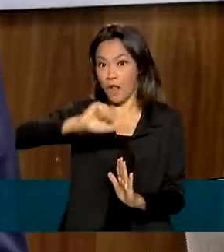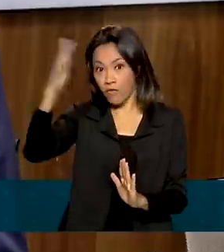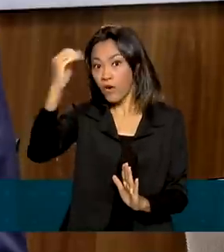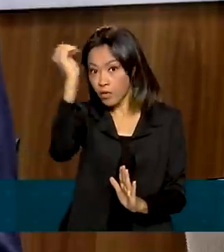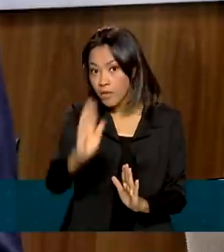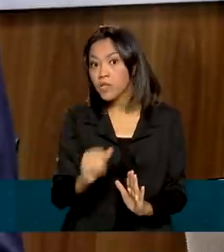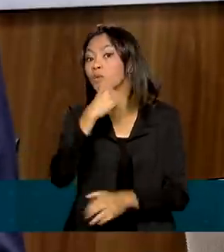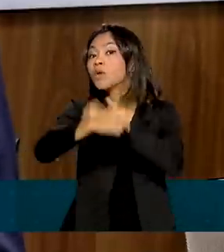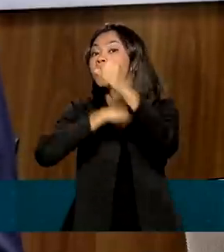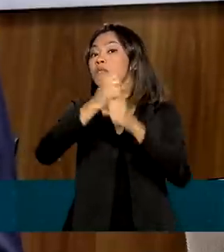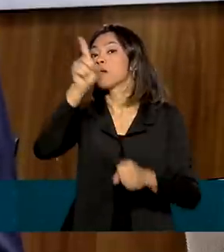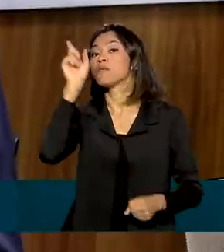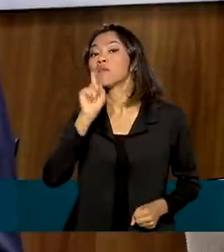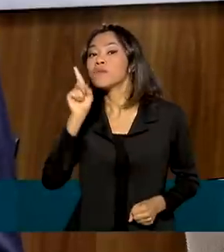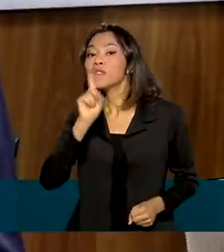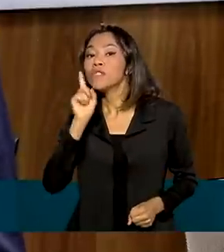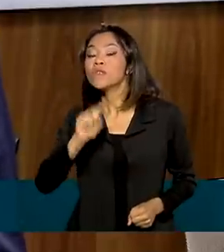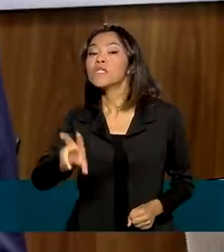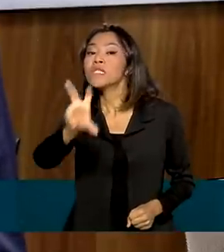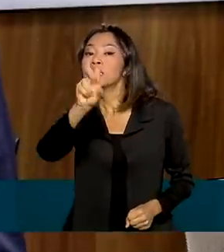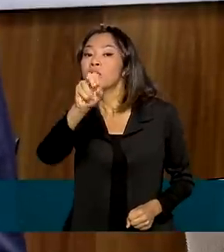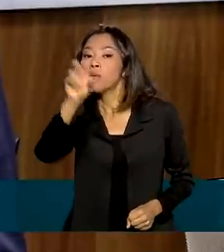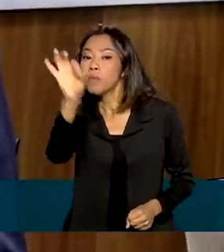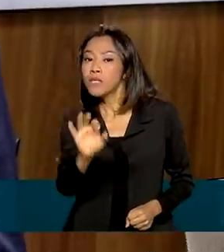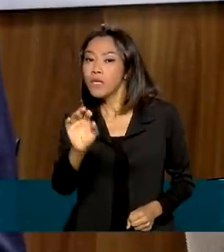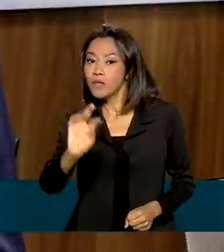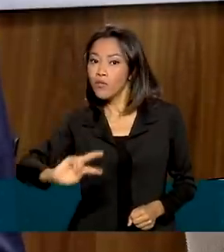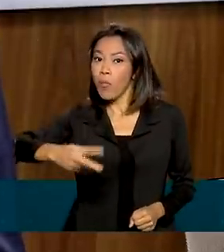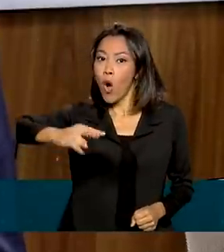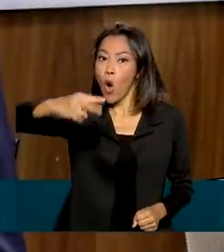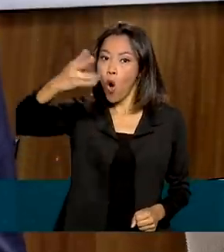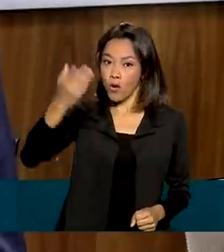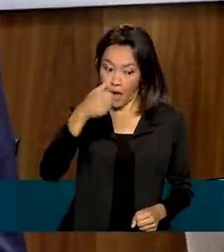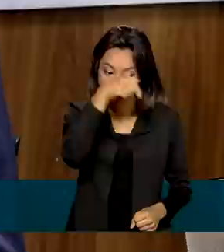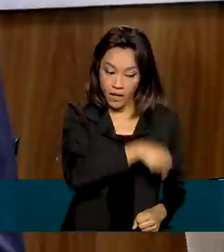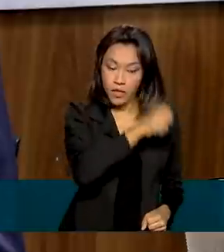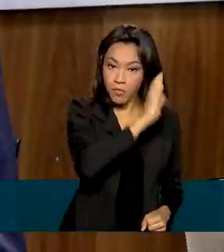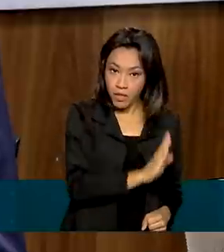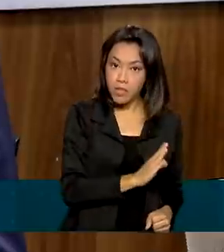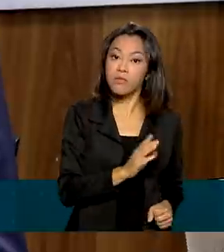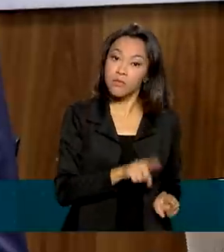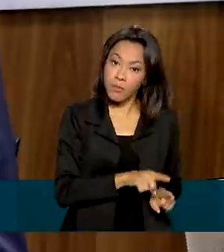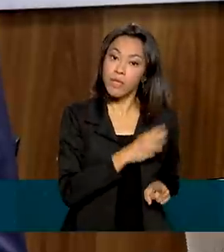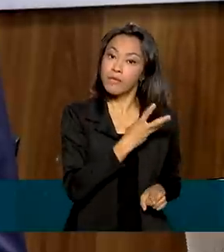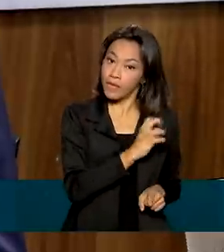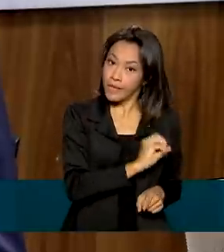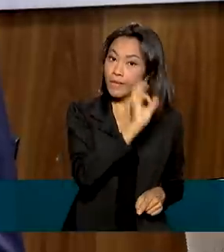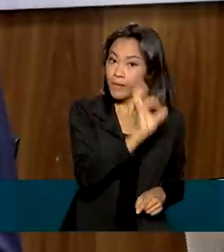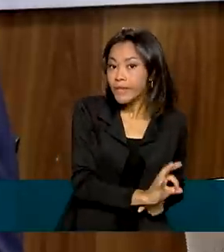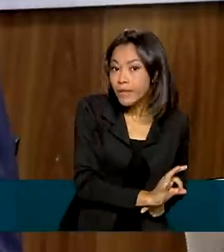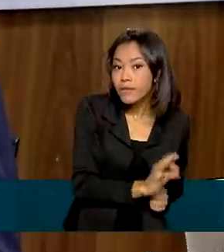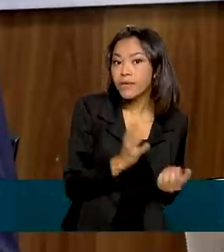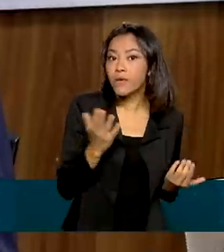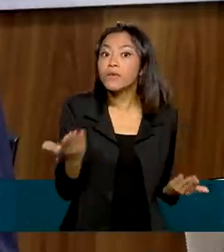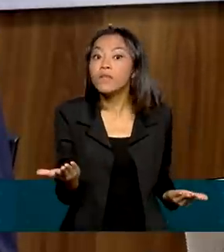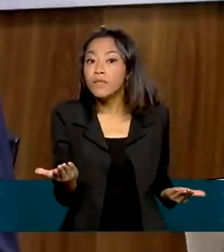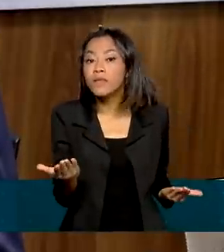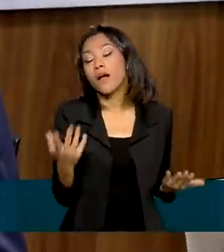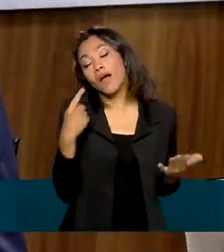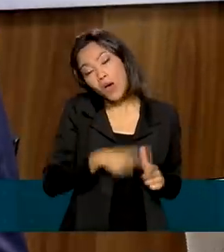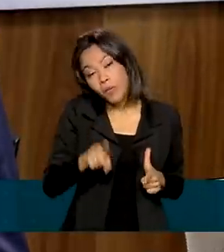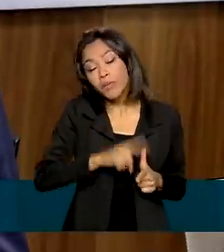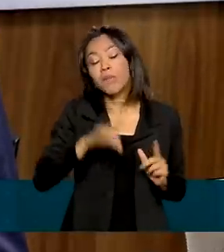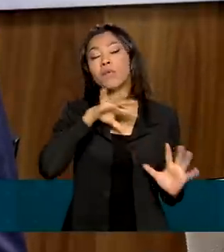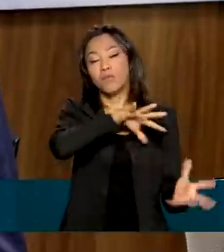ano passado nos Estados Unidos a gasolina subiu cinquenta por cento nós subiu aqui também não de trinta por cento Ou seja é um